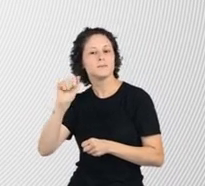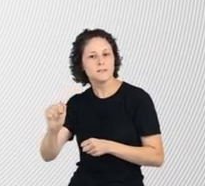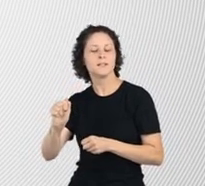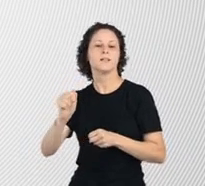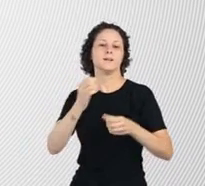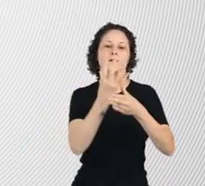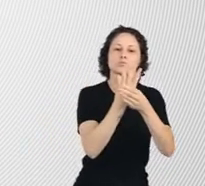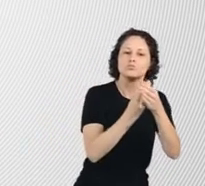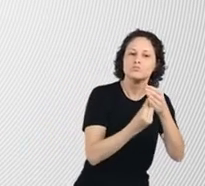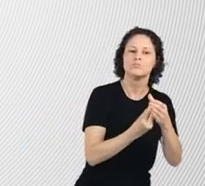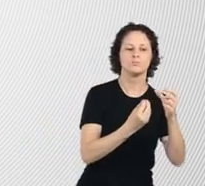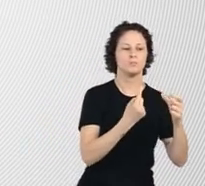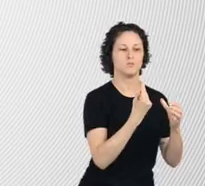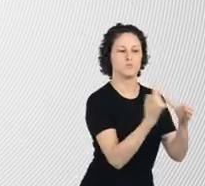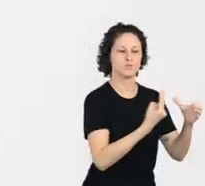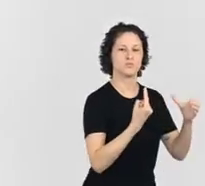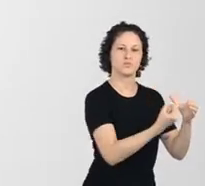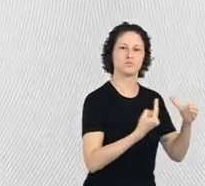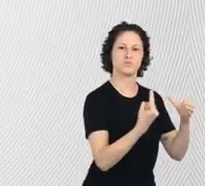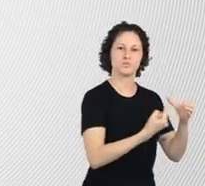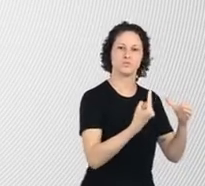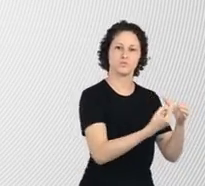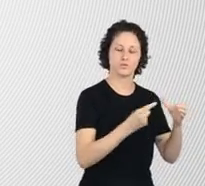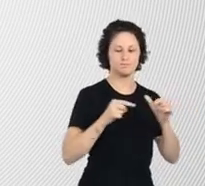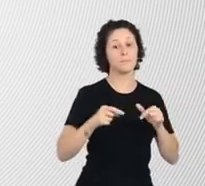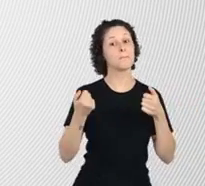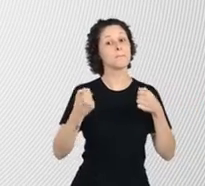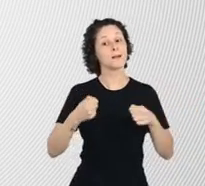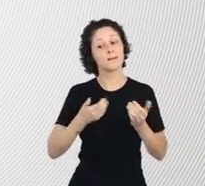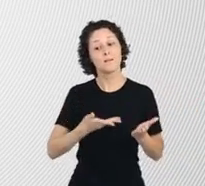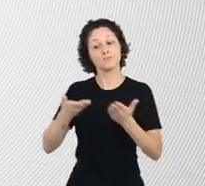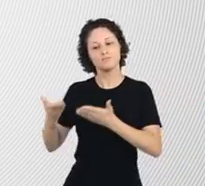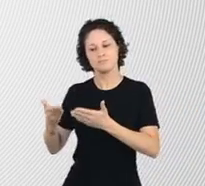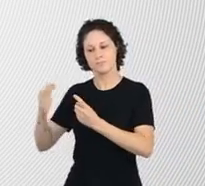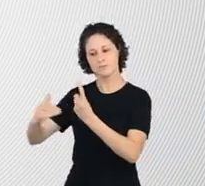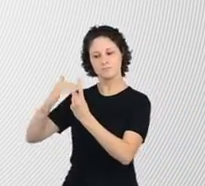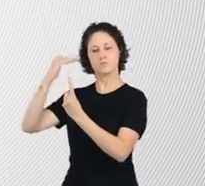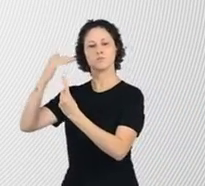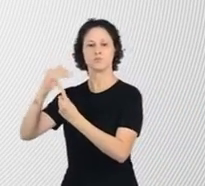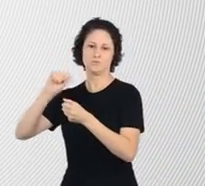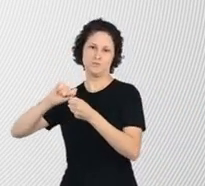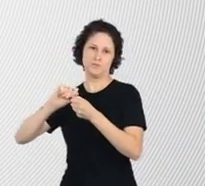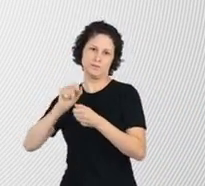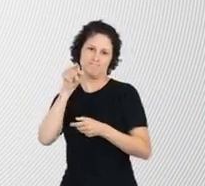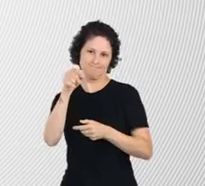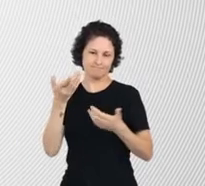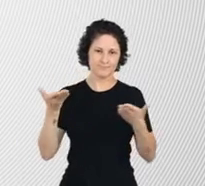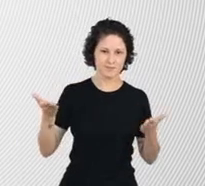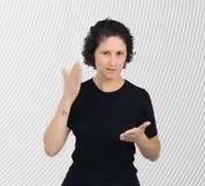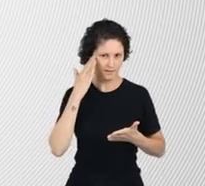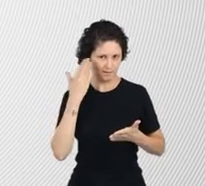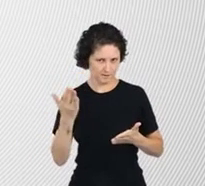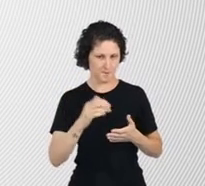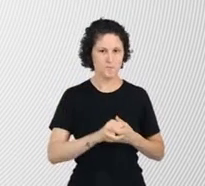liquidificador. Agora, com a ajuda de um adulto, é preciso picar as batatas para colocar aqui no liquidificador e acrescentar